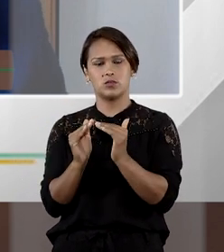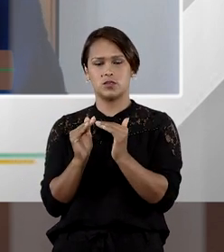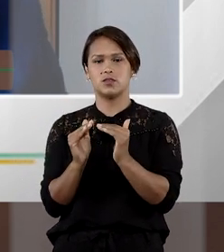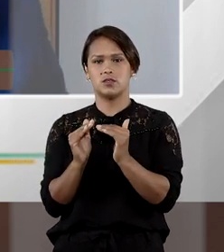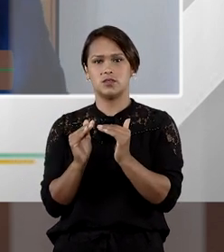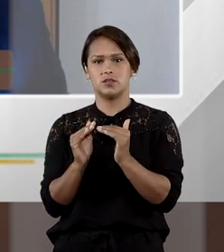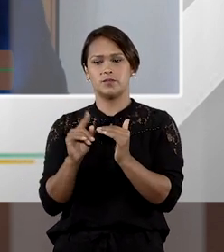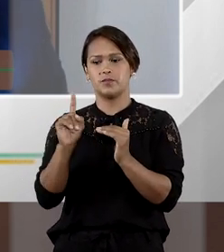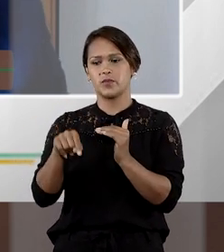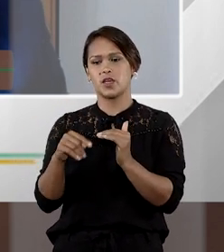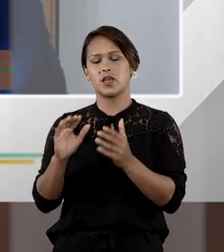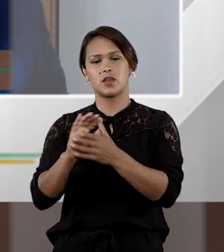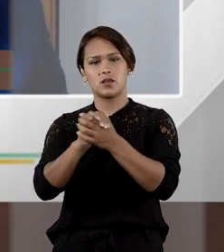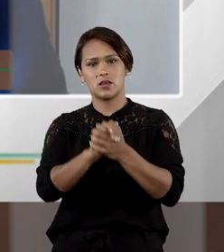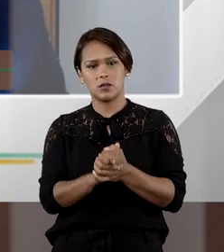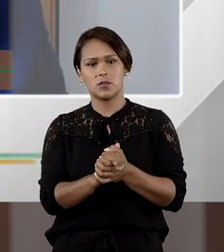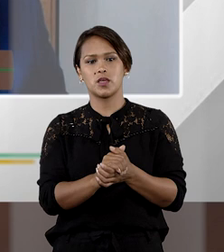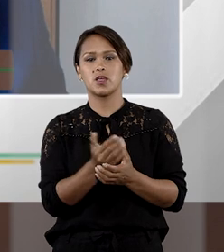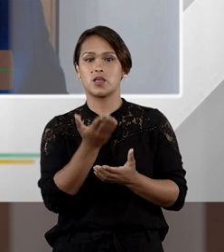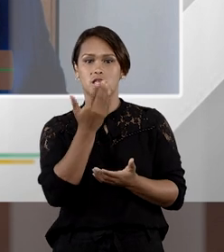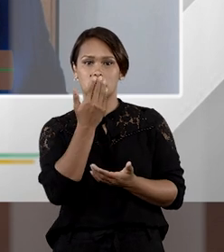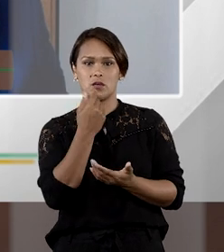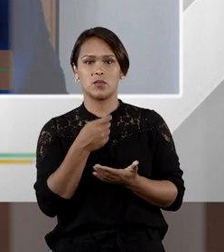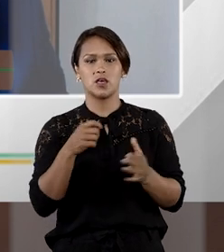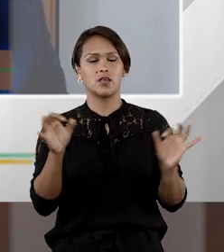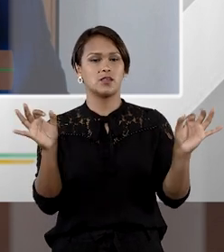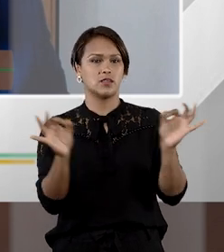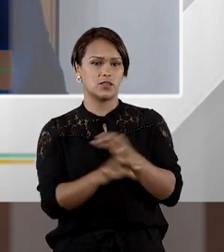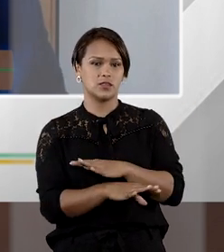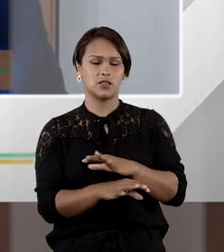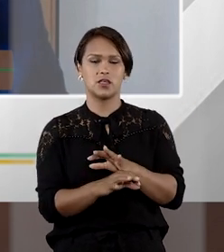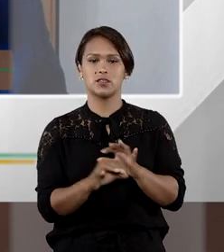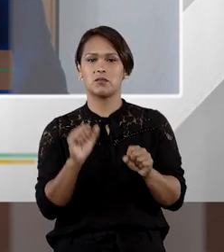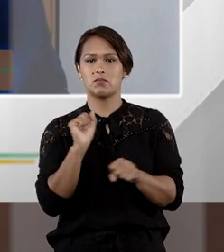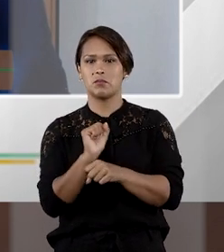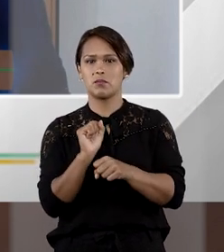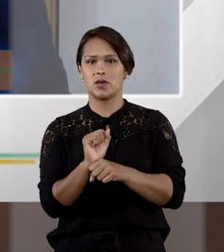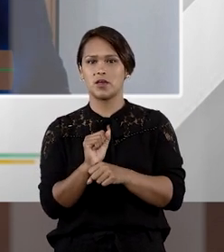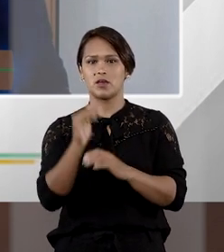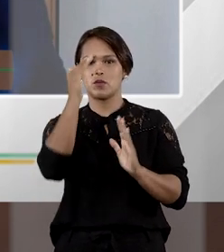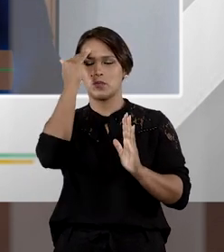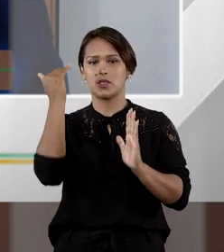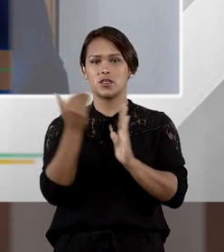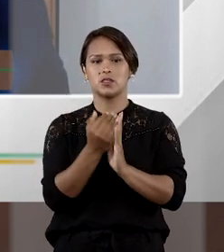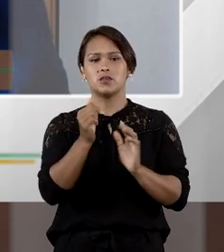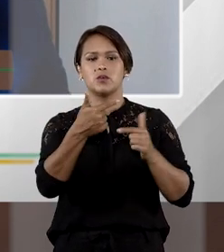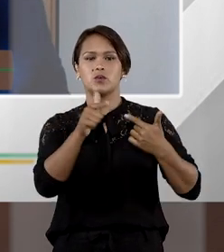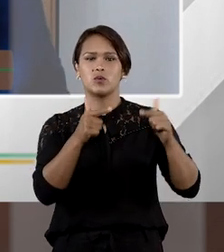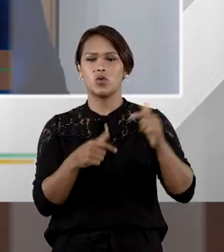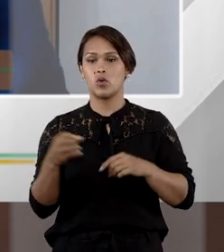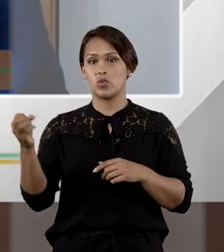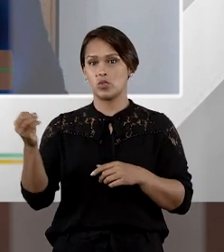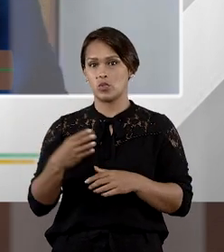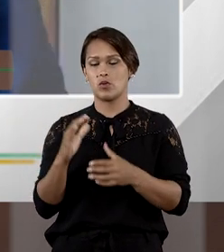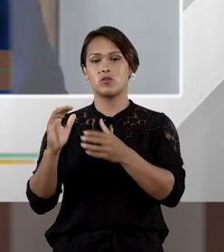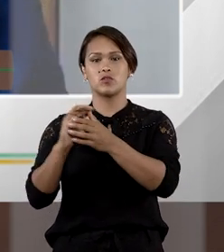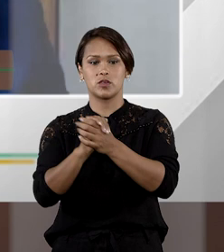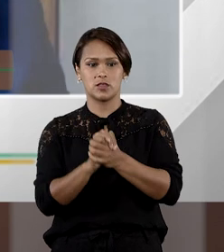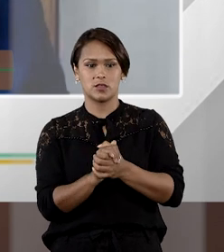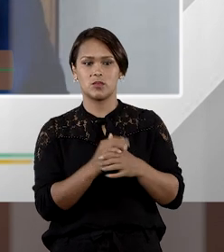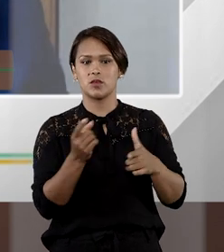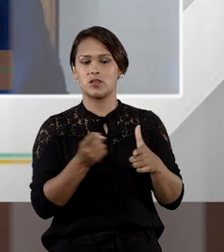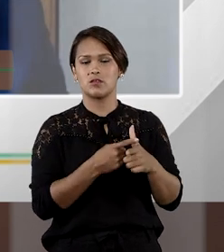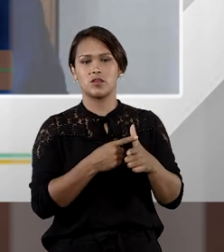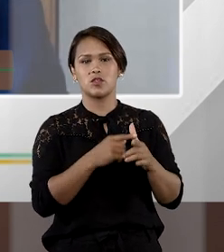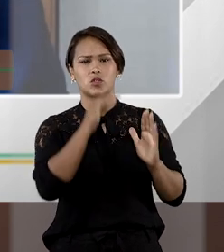credor, aquele que pleiteia os alimentos, cessa o dever de prestar os alimentos. Né? Por outra via, o novo casamento do cônjuge devedor não